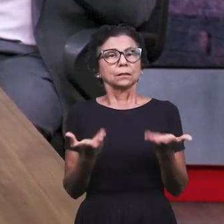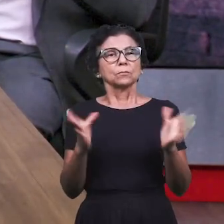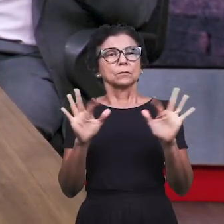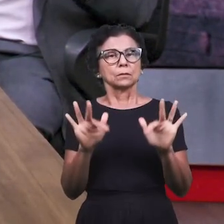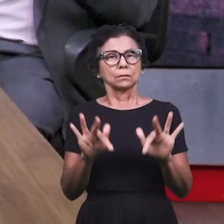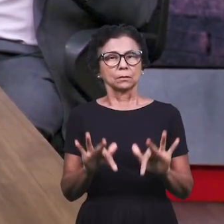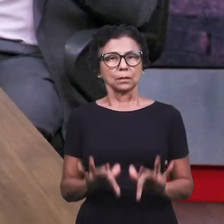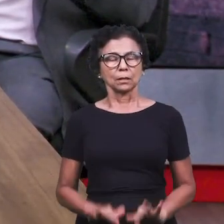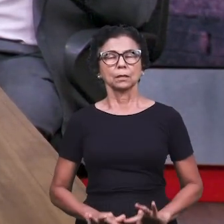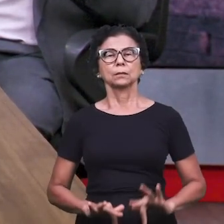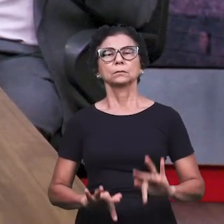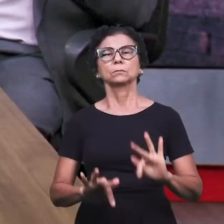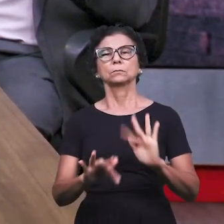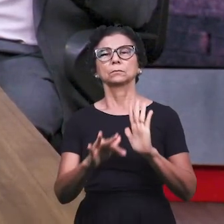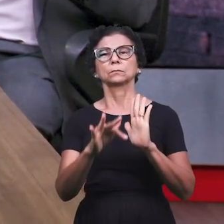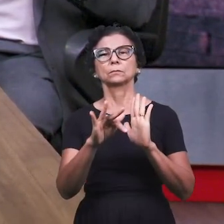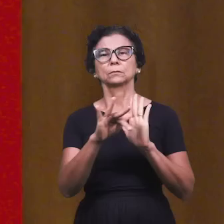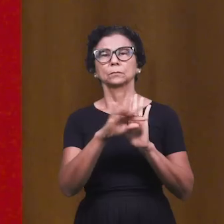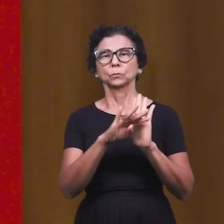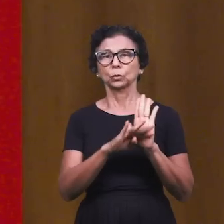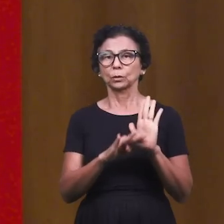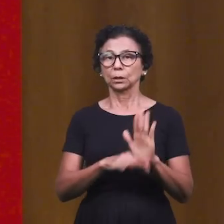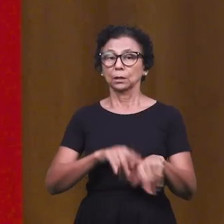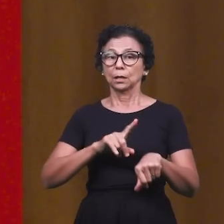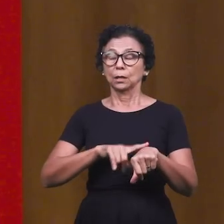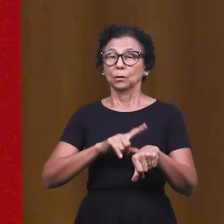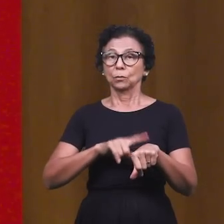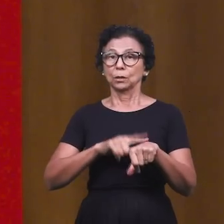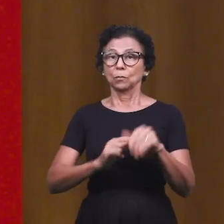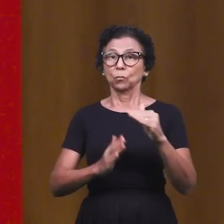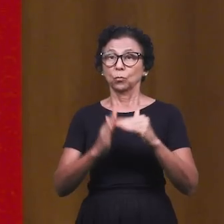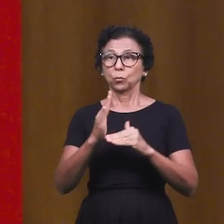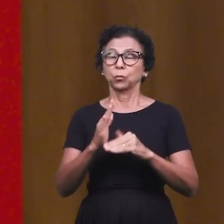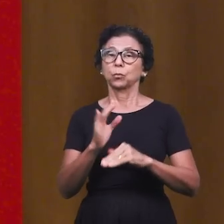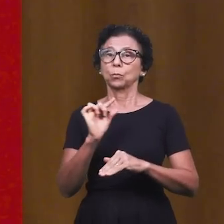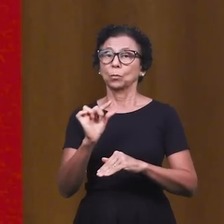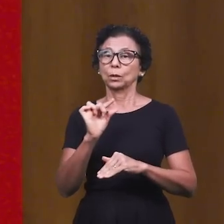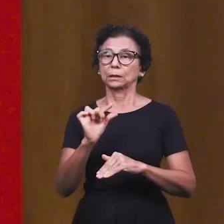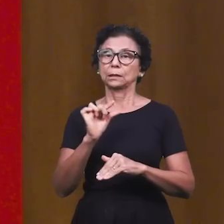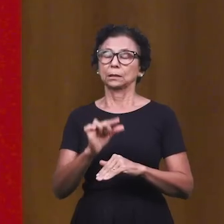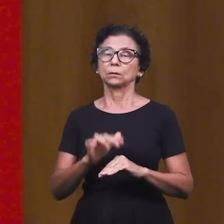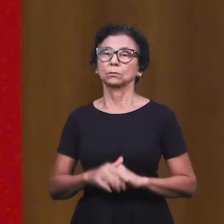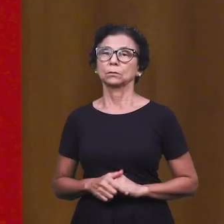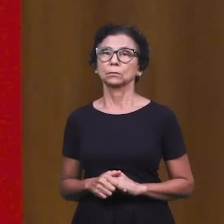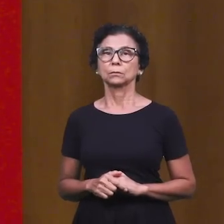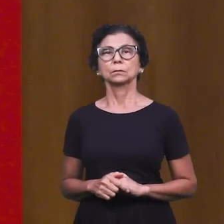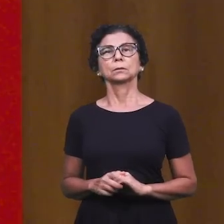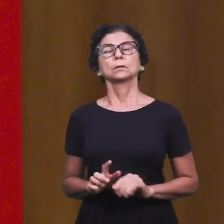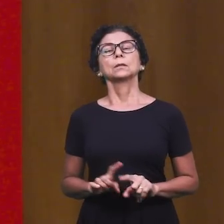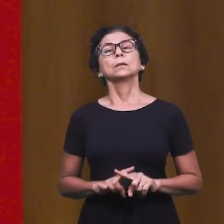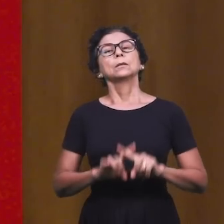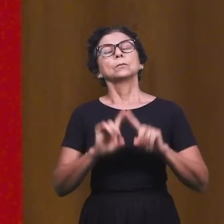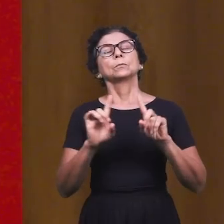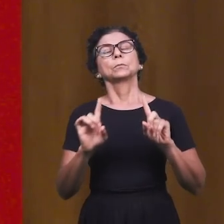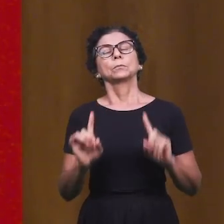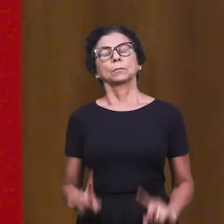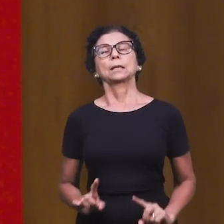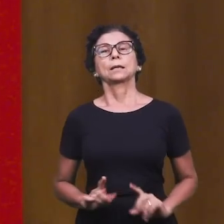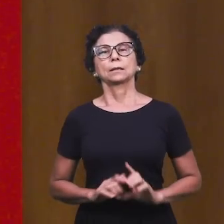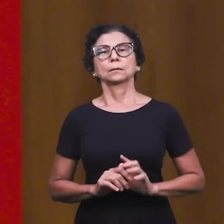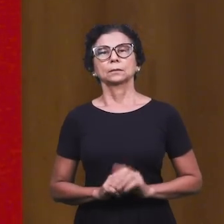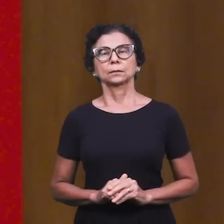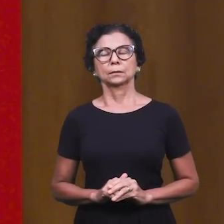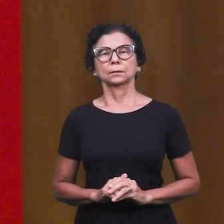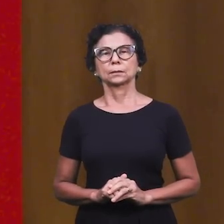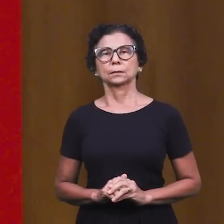estamos encerrando este episódio, nosso tempo já até ultrapassou um pouquinho, mas ressaltamos